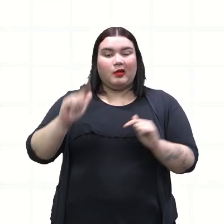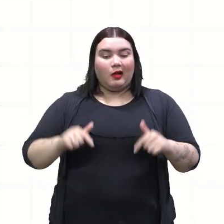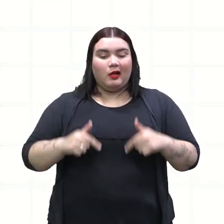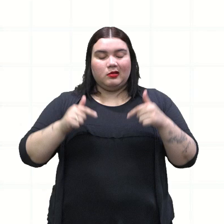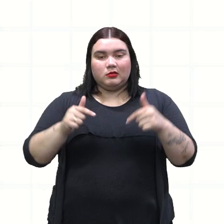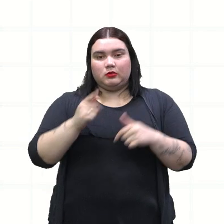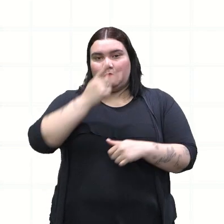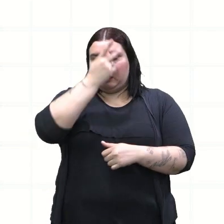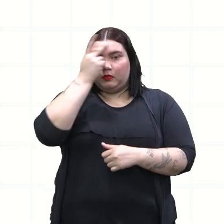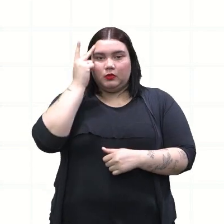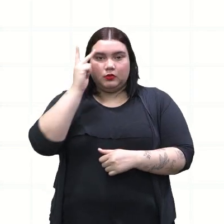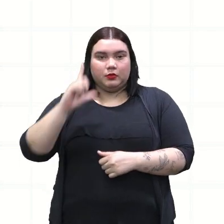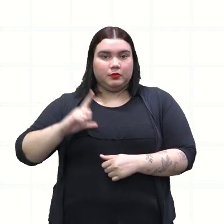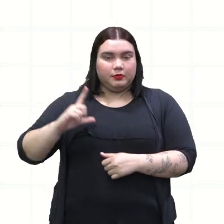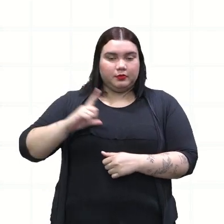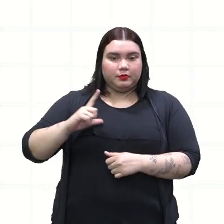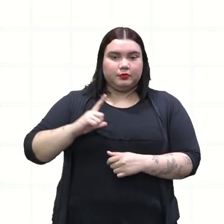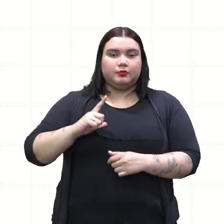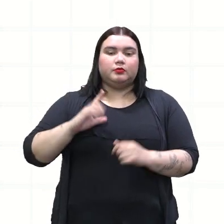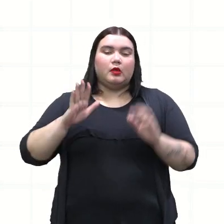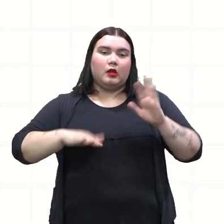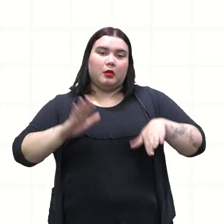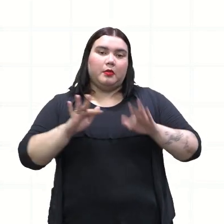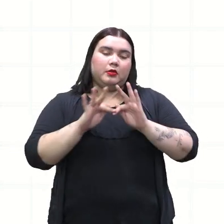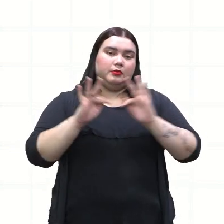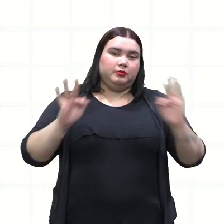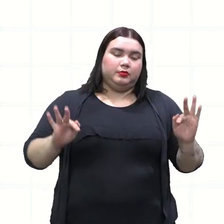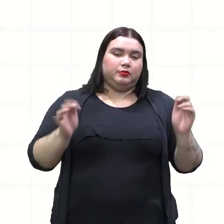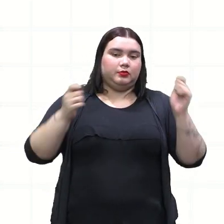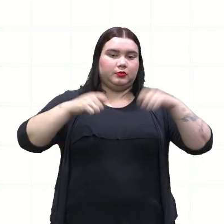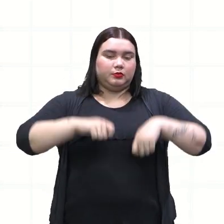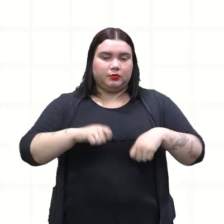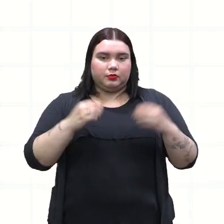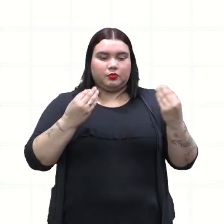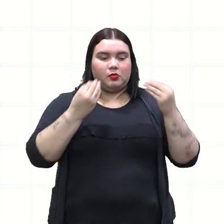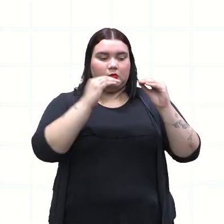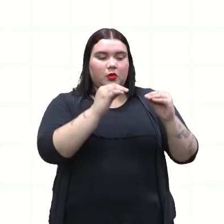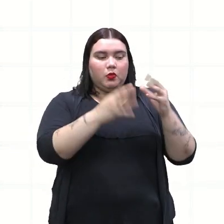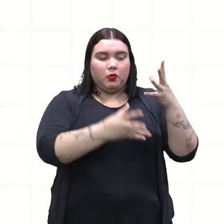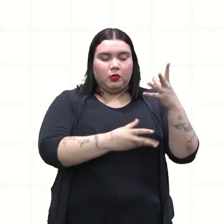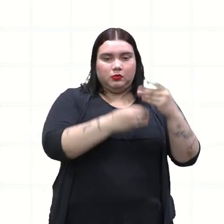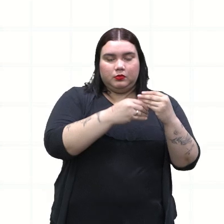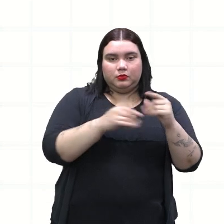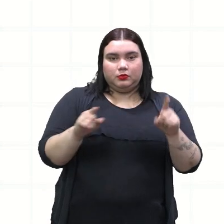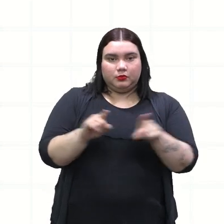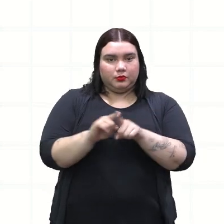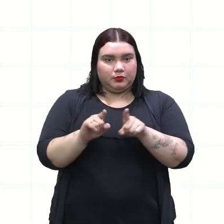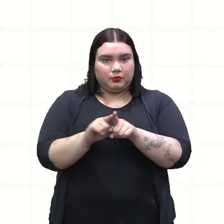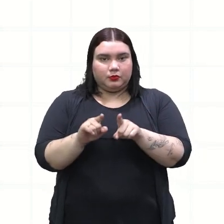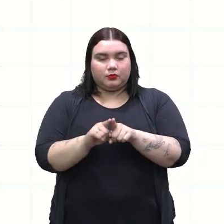pessoa vai realizar. E, dependendo da frase, você vai ter um complemento também.